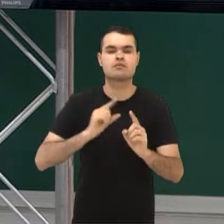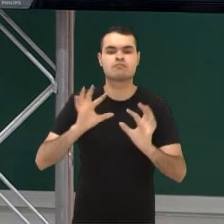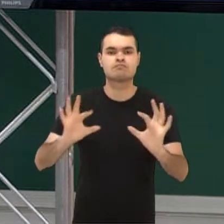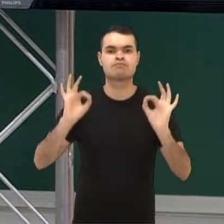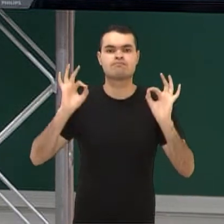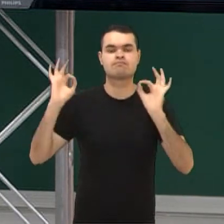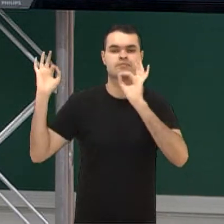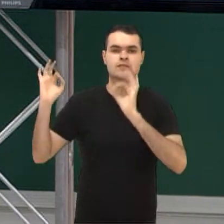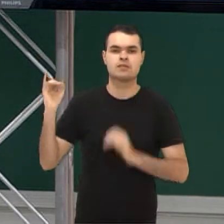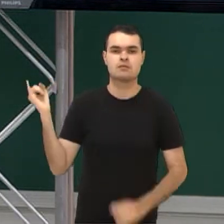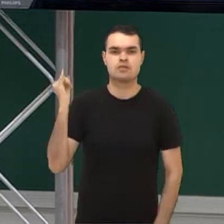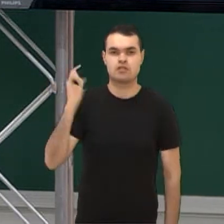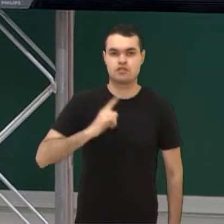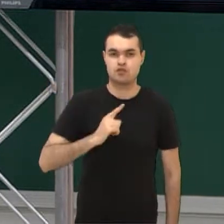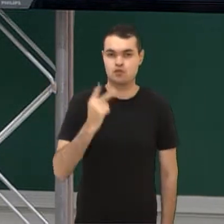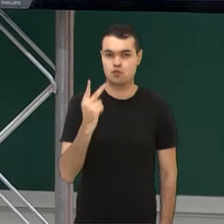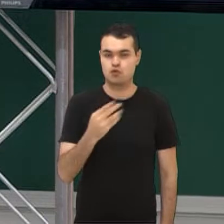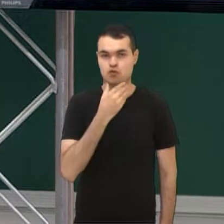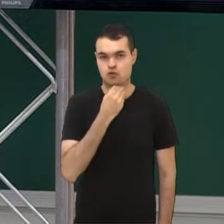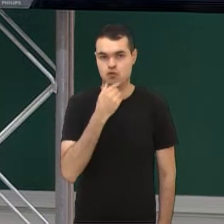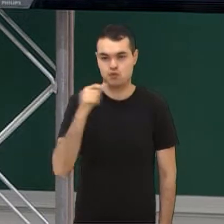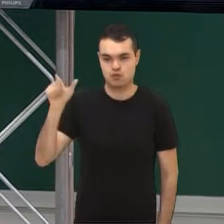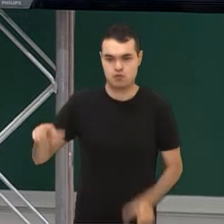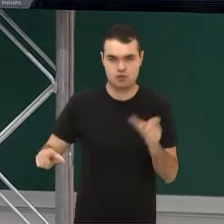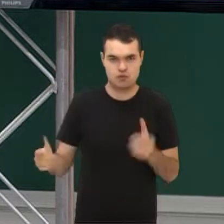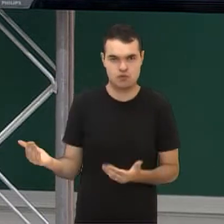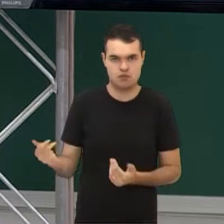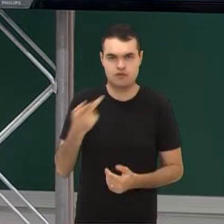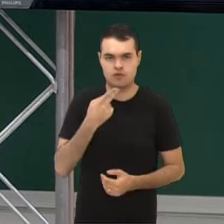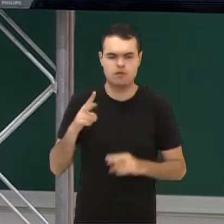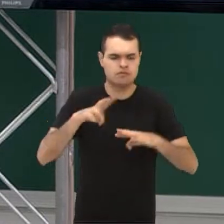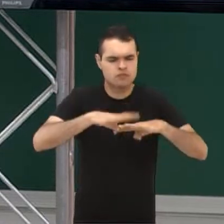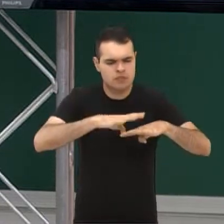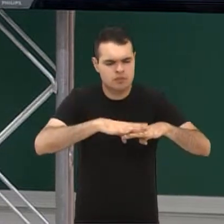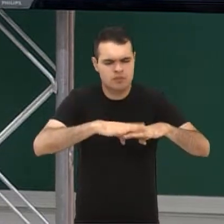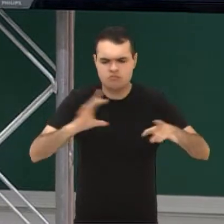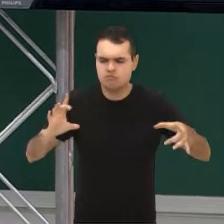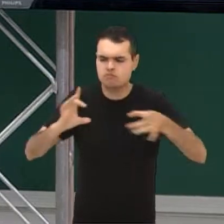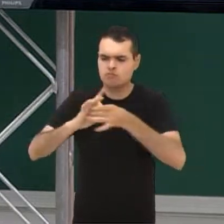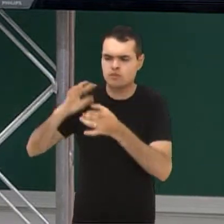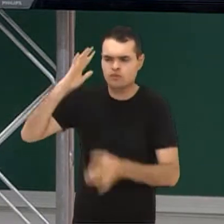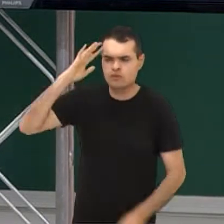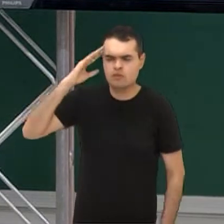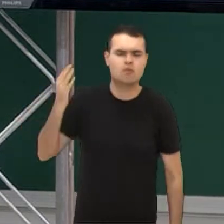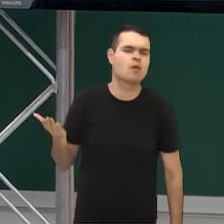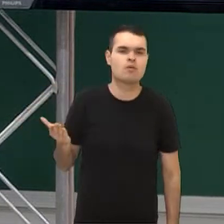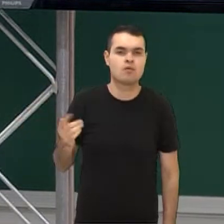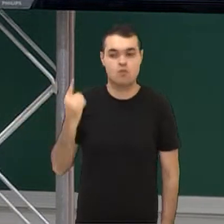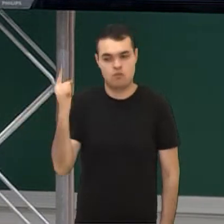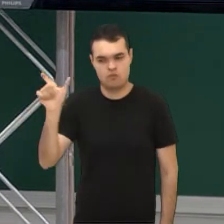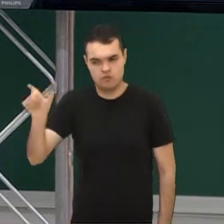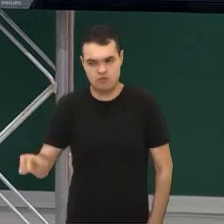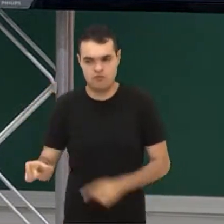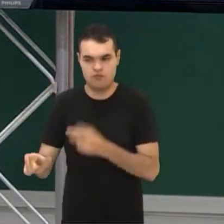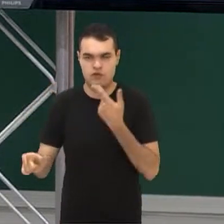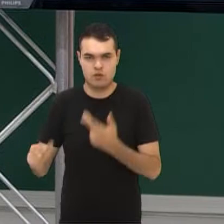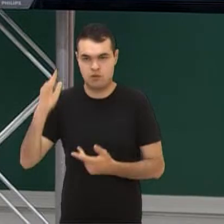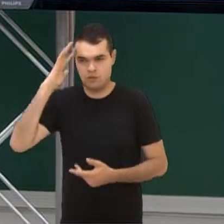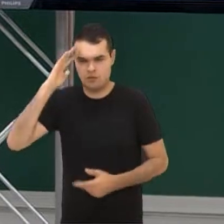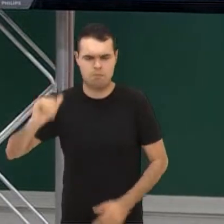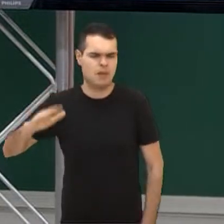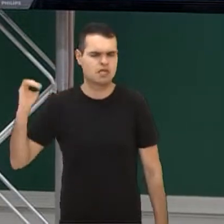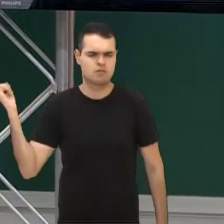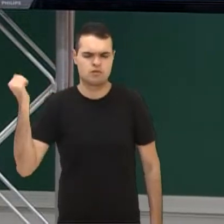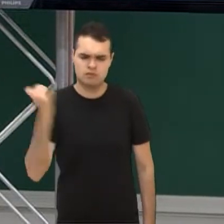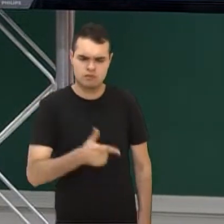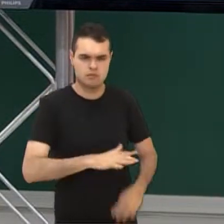importante. Tinham dois rapazes ali falando da importância, por exemplo, da matemática em relação à filosofia. Um estava dizendo que a filosofia é mais